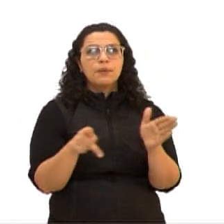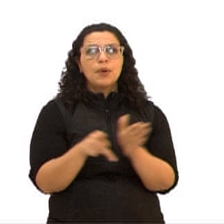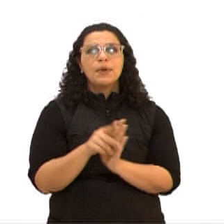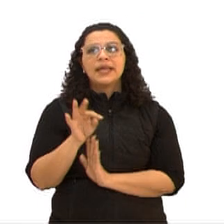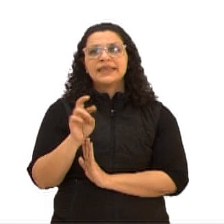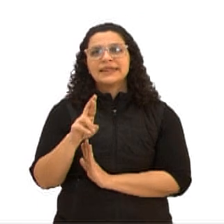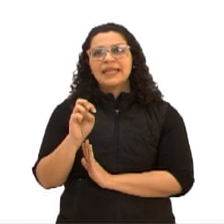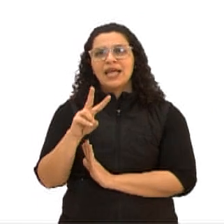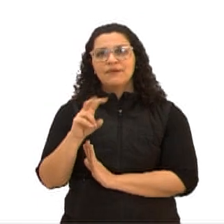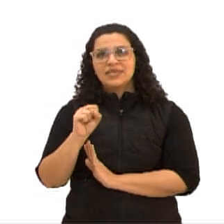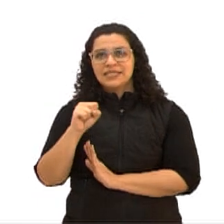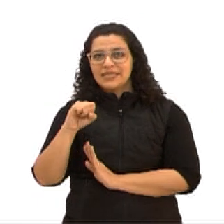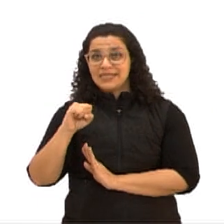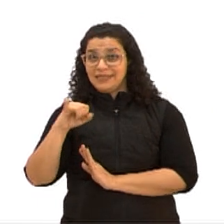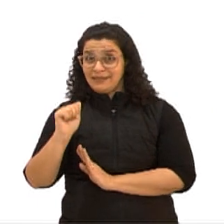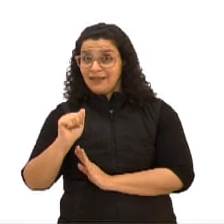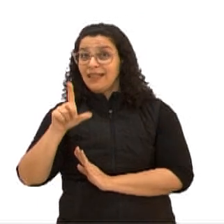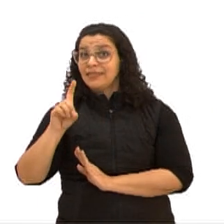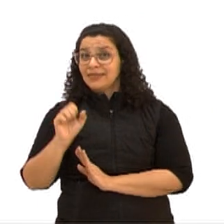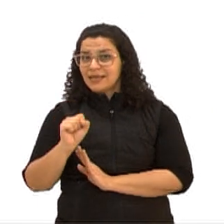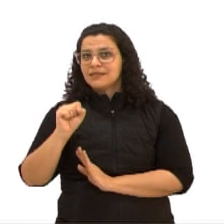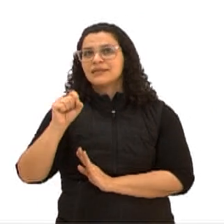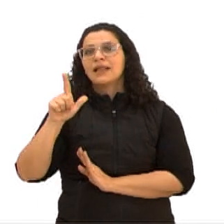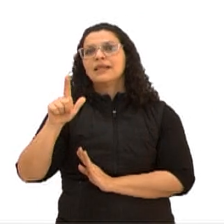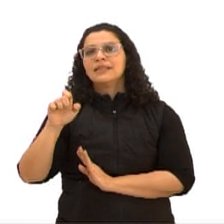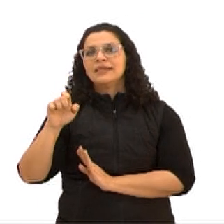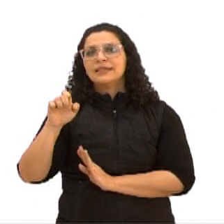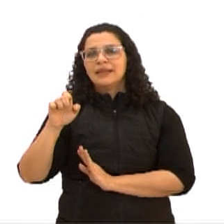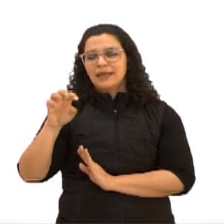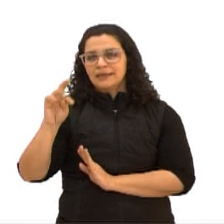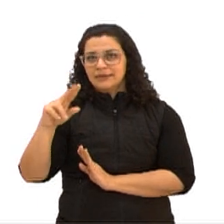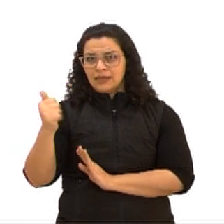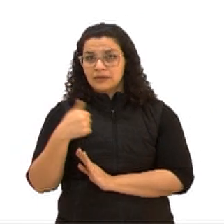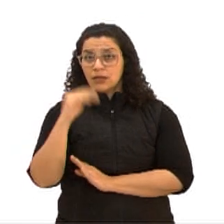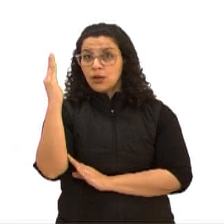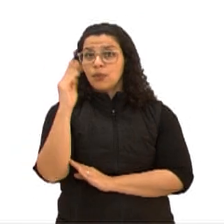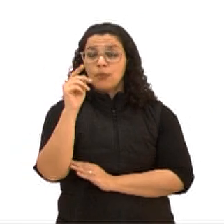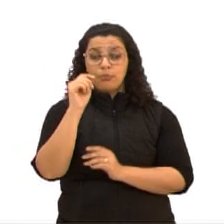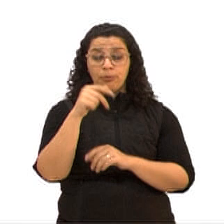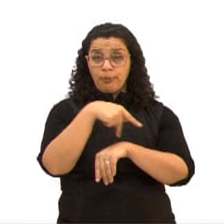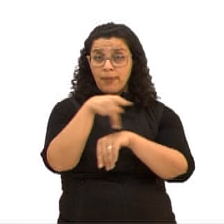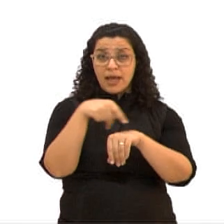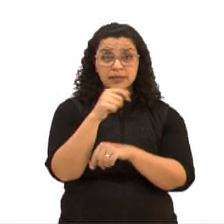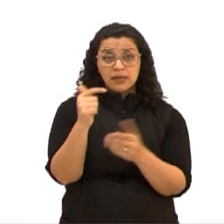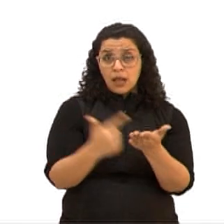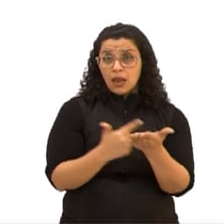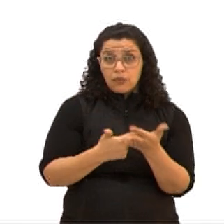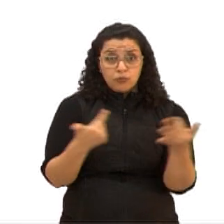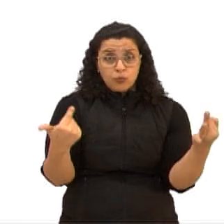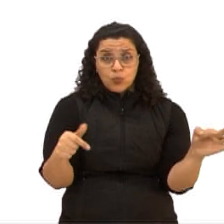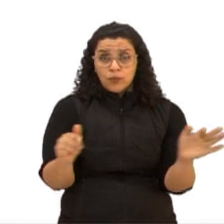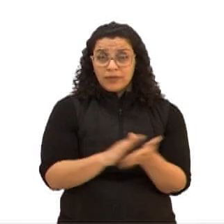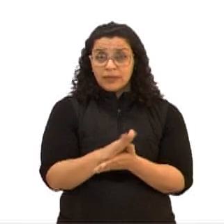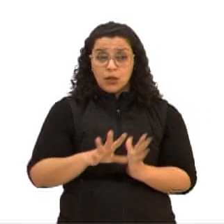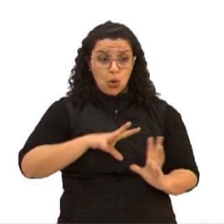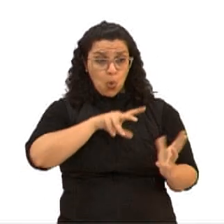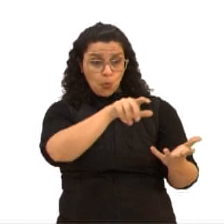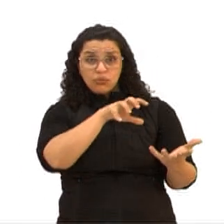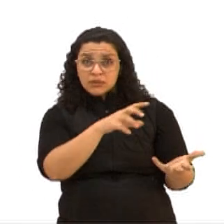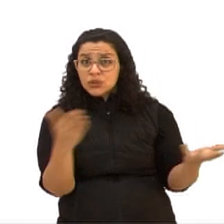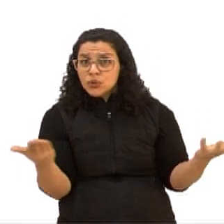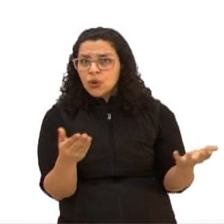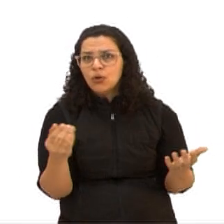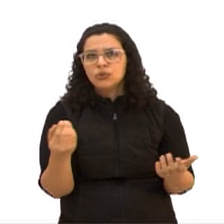A Travessia das Letras. Um país sem livros. É impensável um mundo assim hoje em